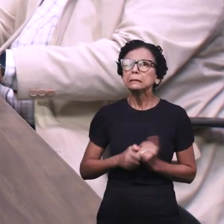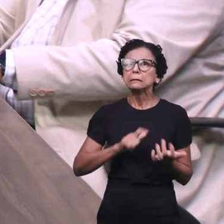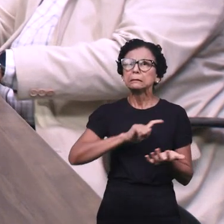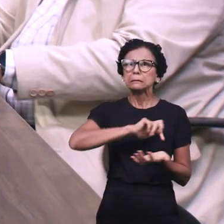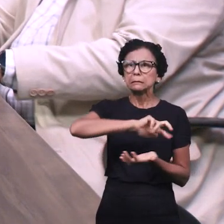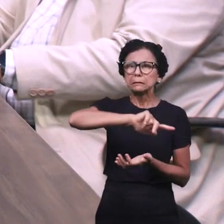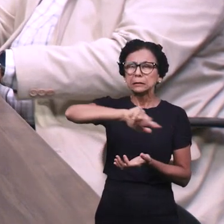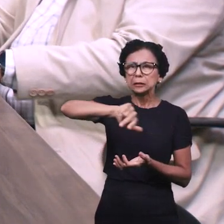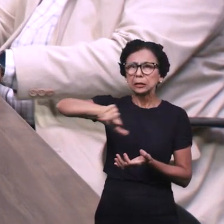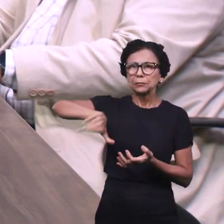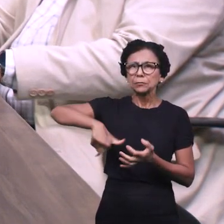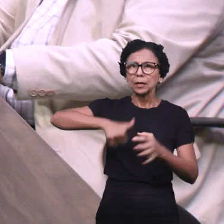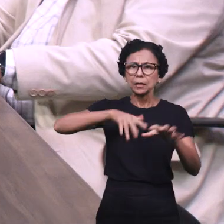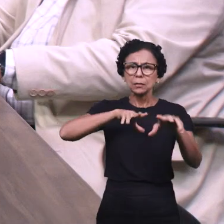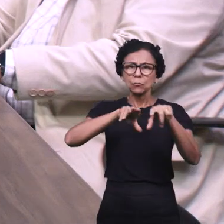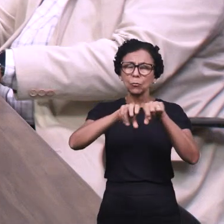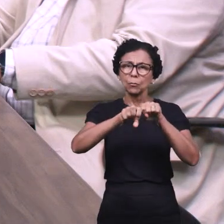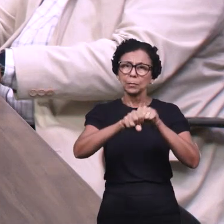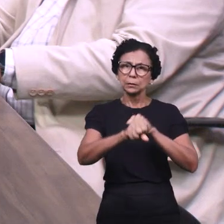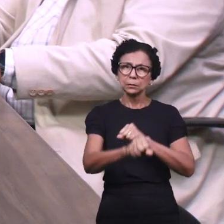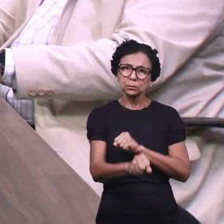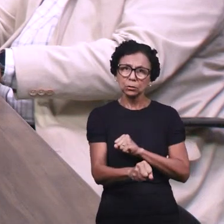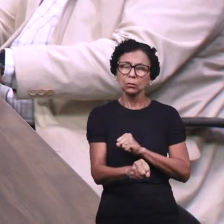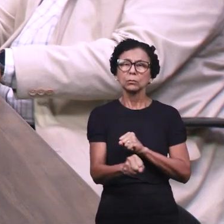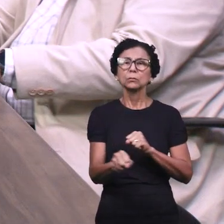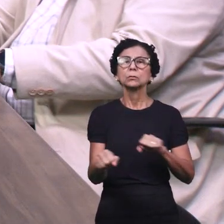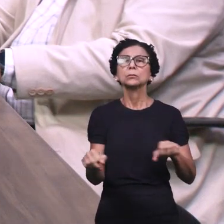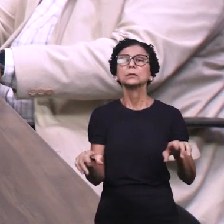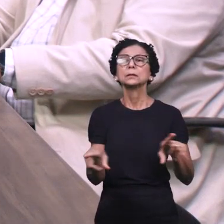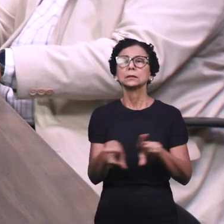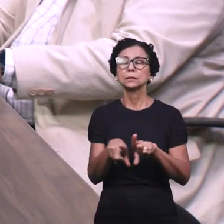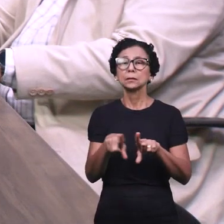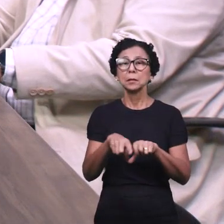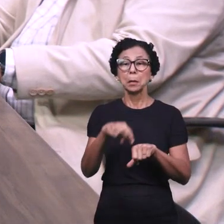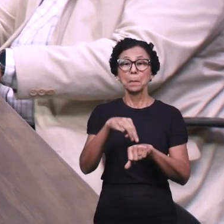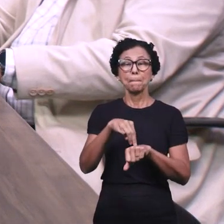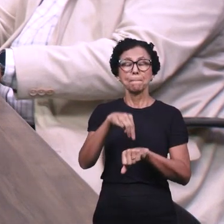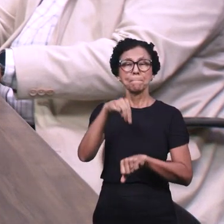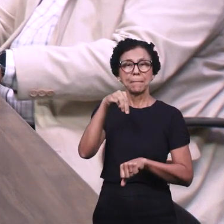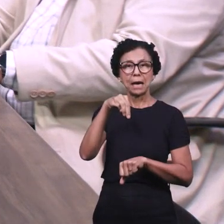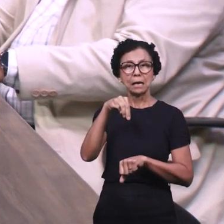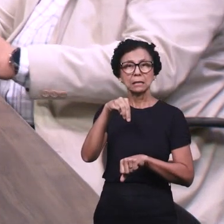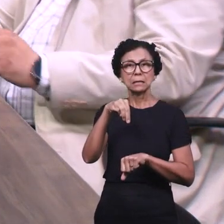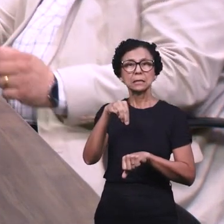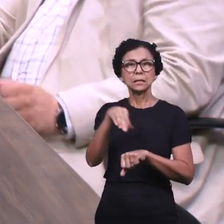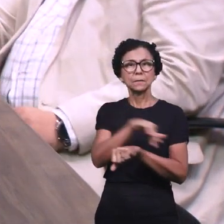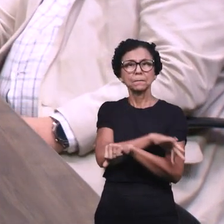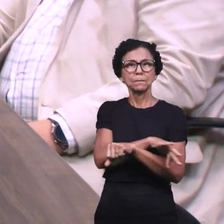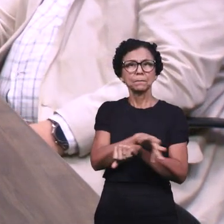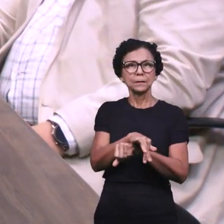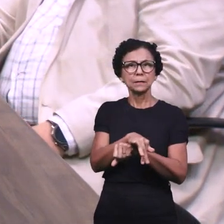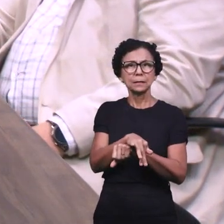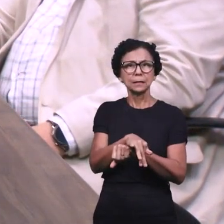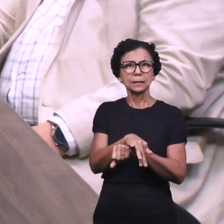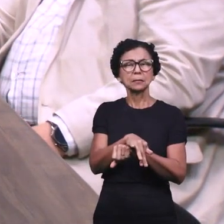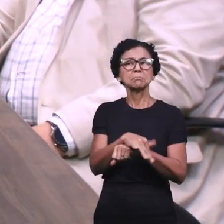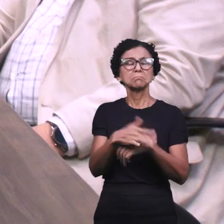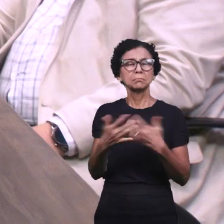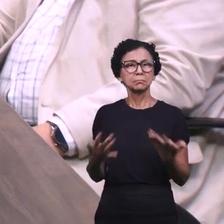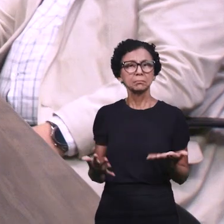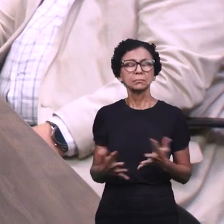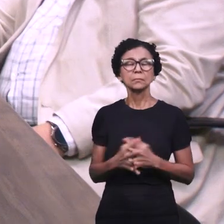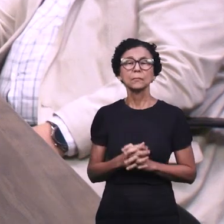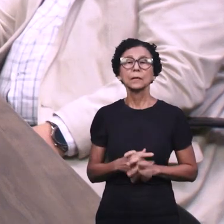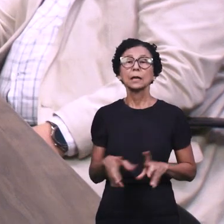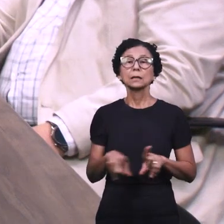Universidade de Pernambuco, e também ele é mestre em Física do Plasma pelo ITA. E olha só, o pastor também